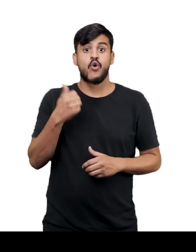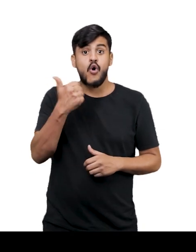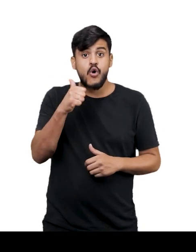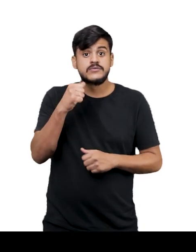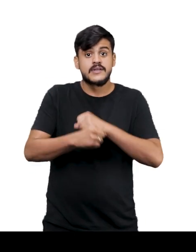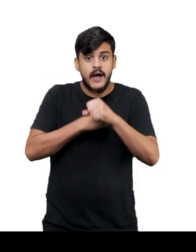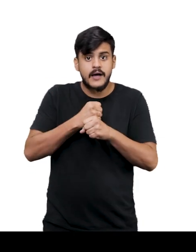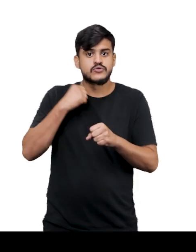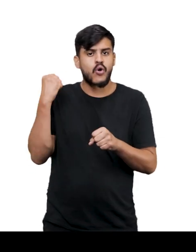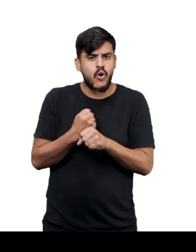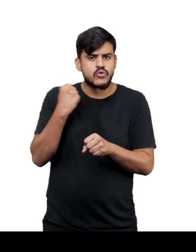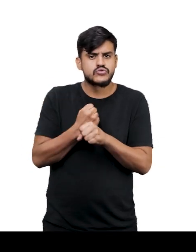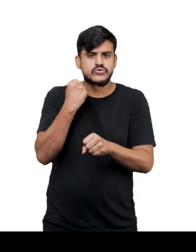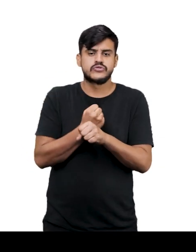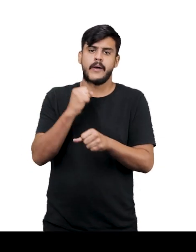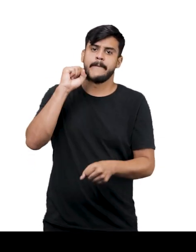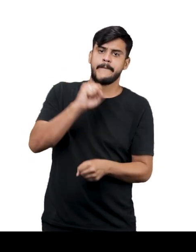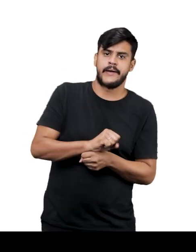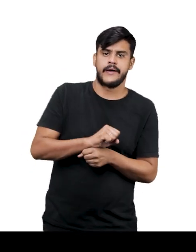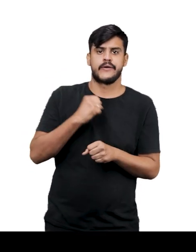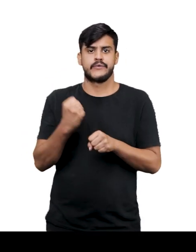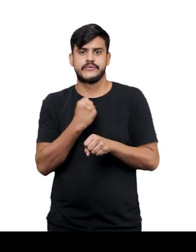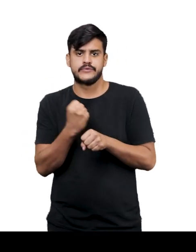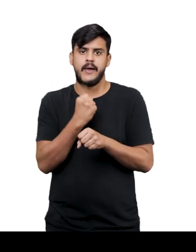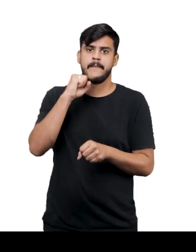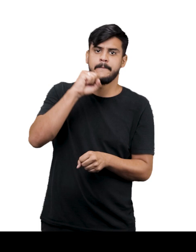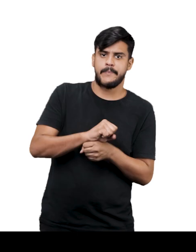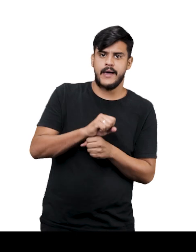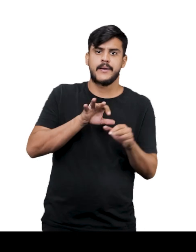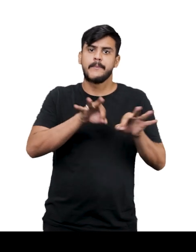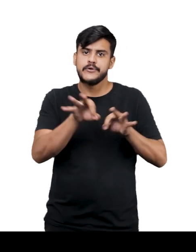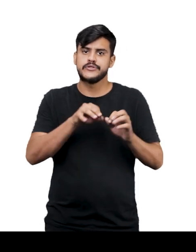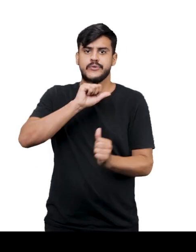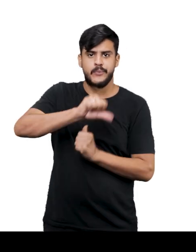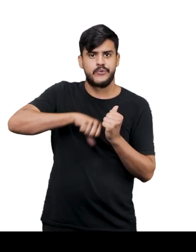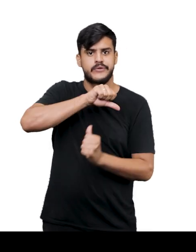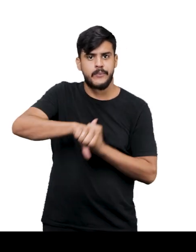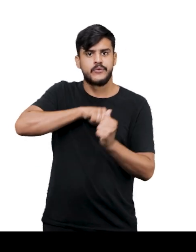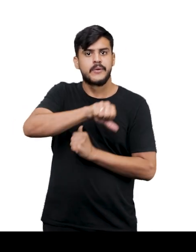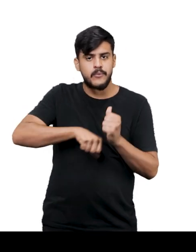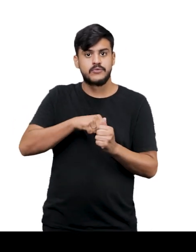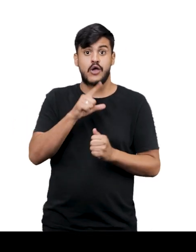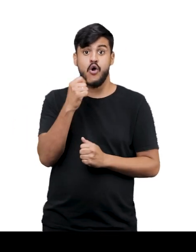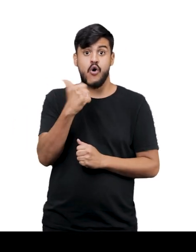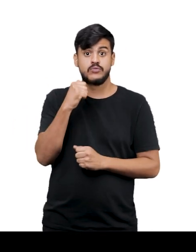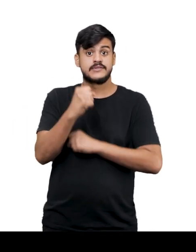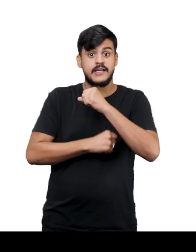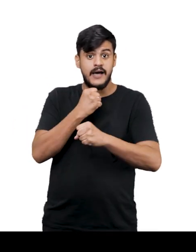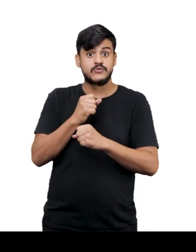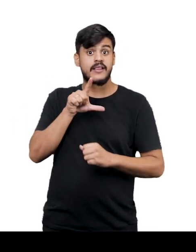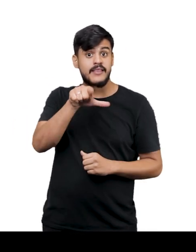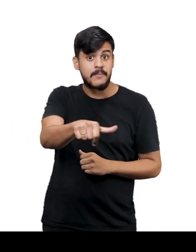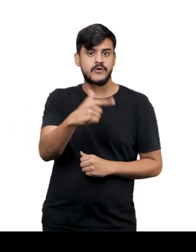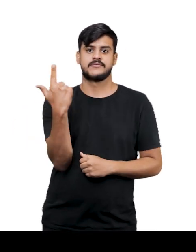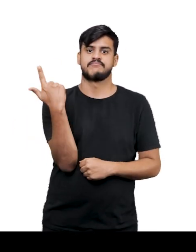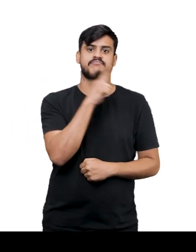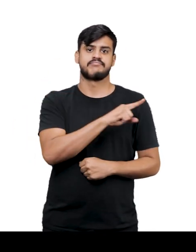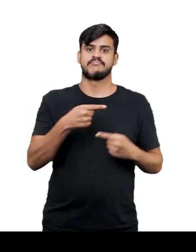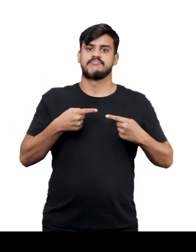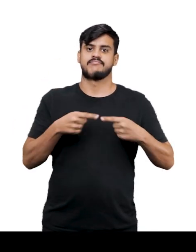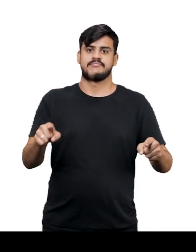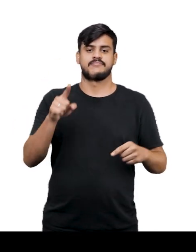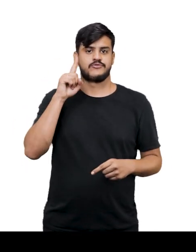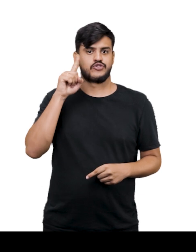Após 11 anos de obras, com várias interrupções e alterações no desenho inicial, a inauguração da nova